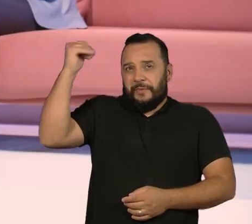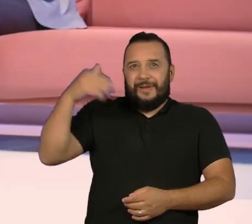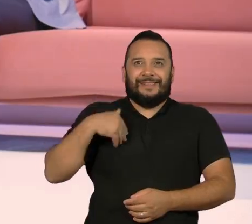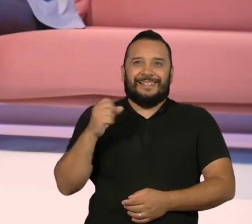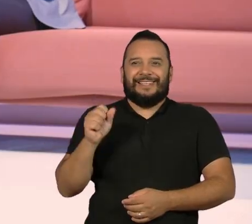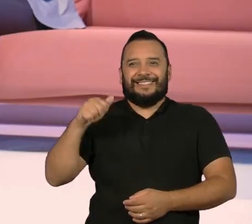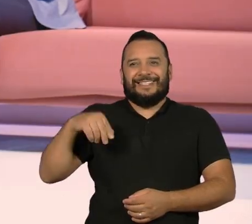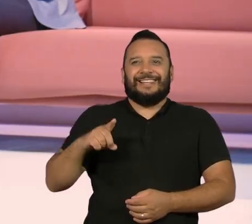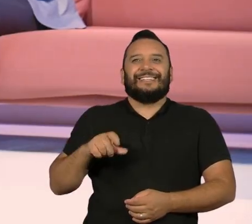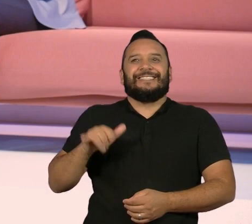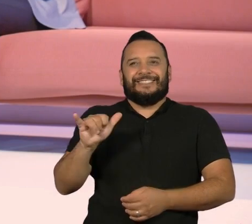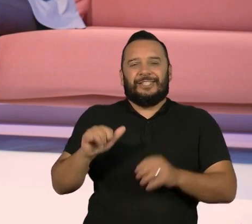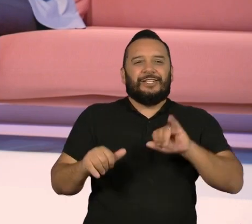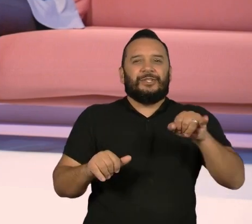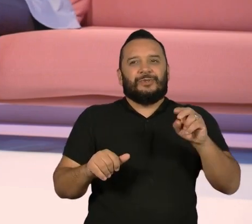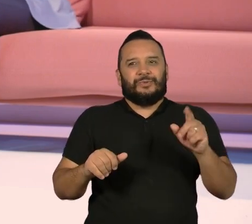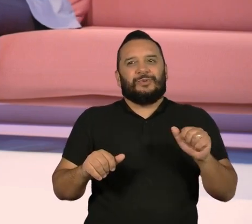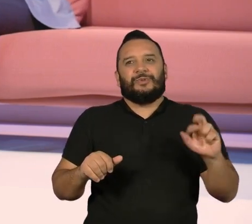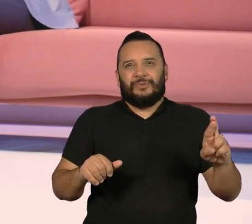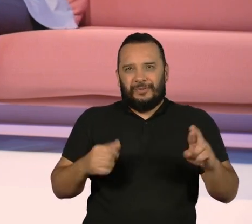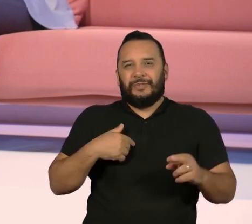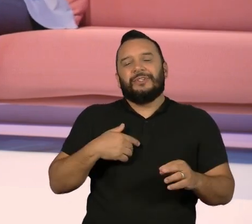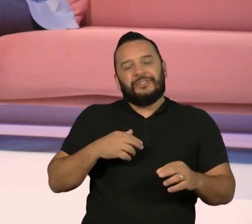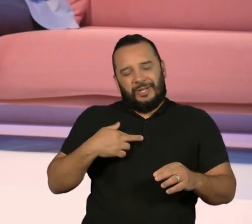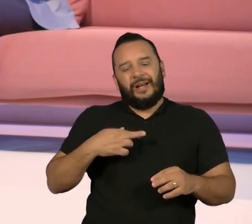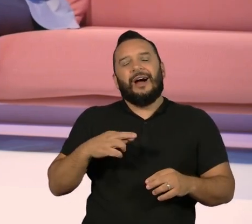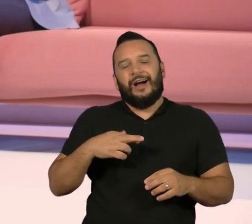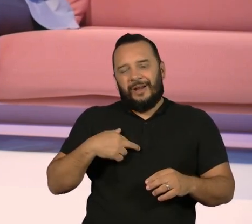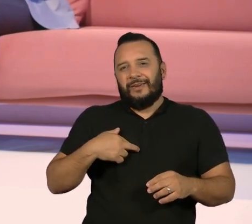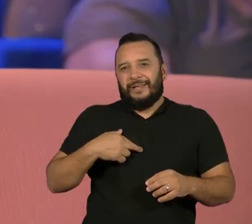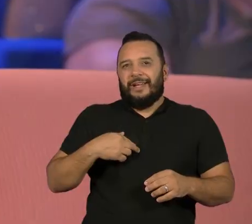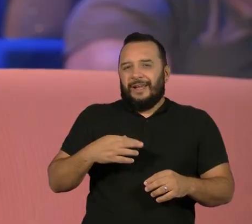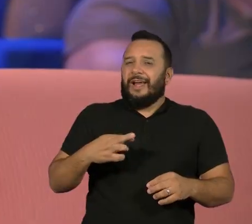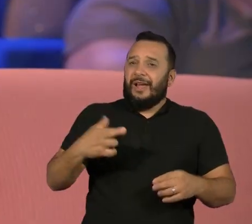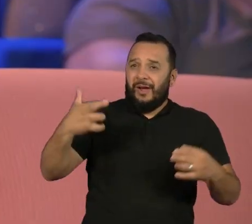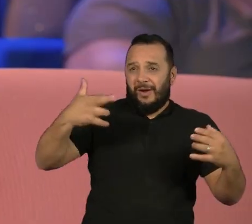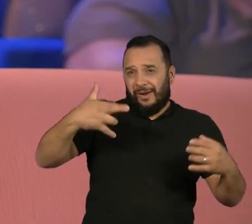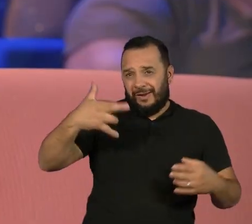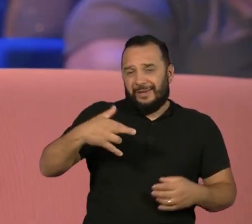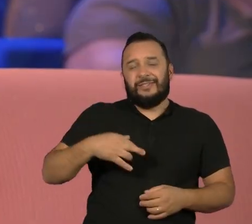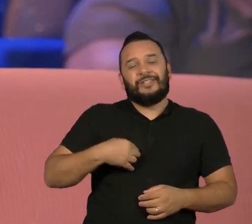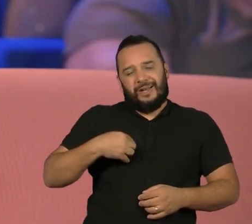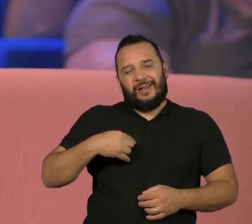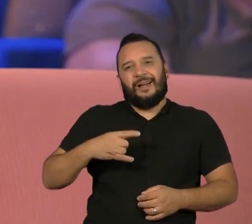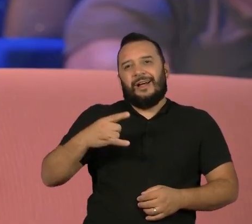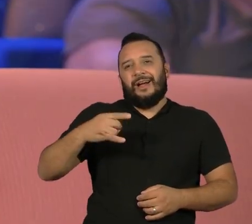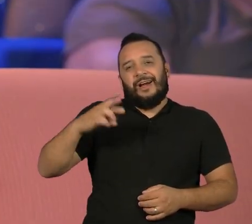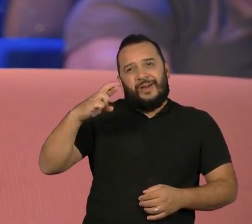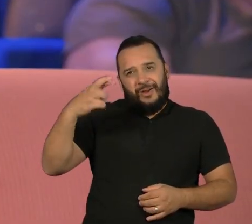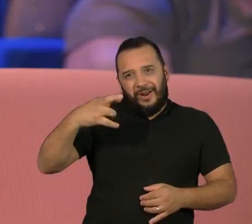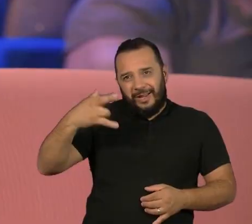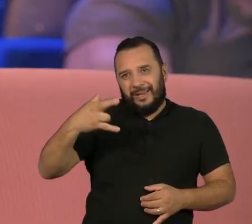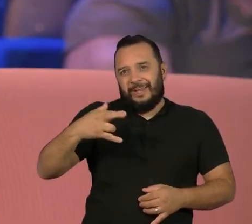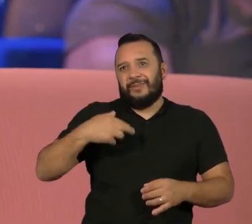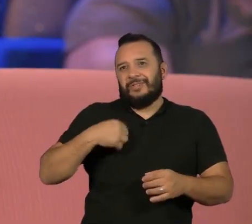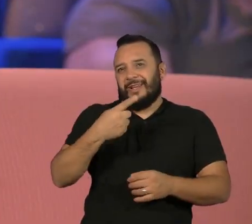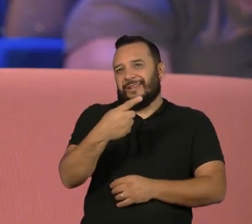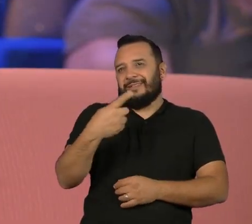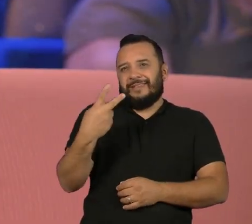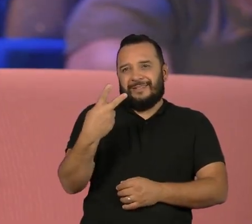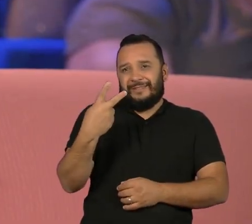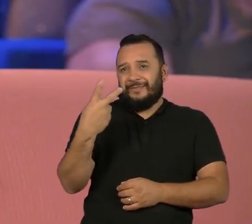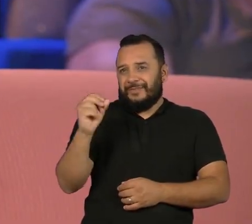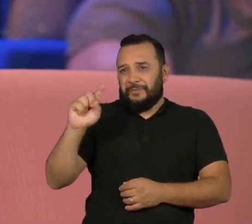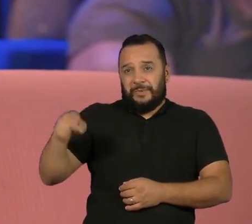Júnior, fazendo Rock in Rio para 120 mil pessoas. Então, é uma coisa assim. E aí, depois, eu fui morar na Europa, morei na